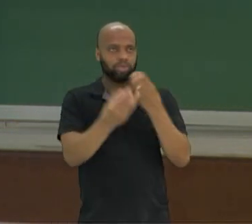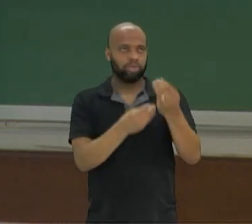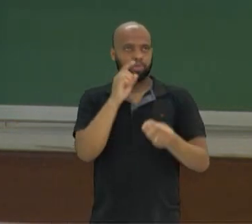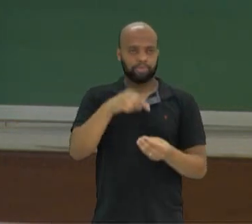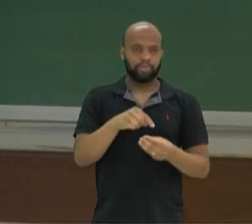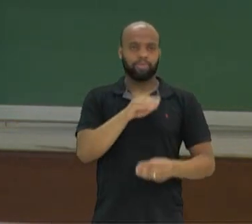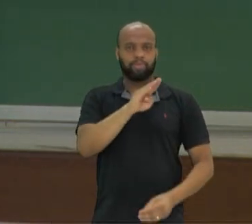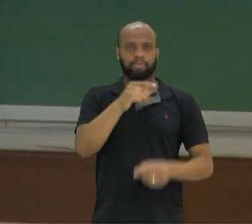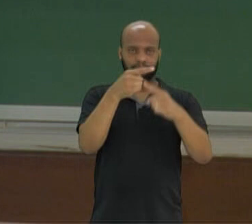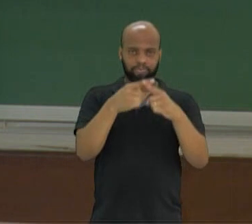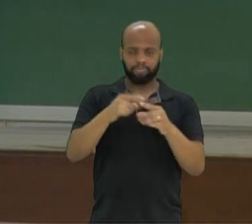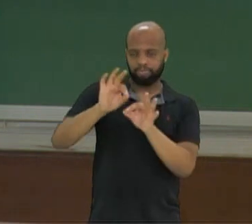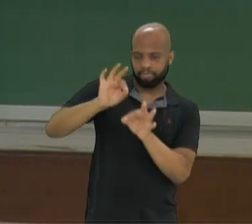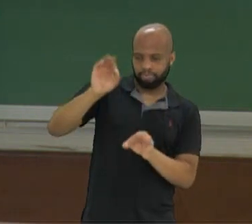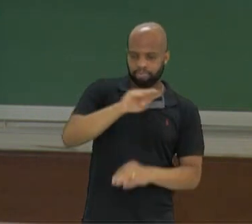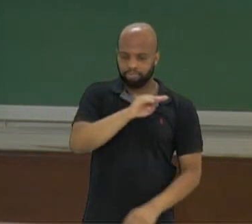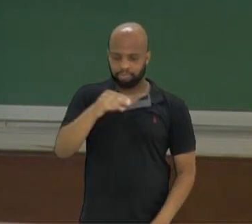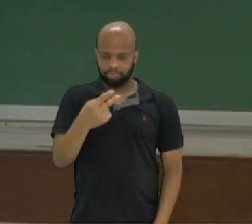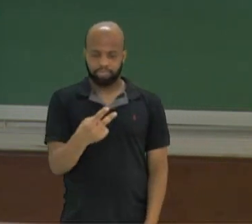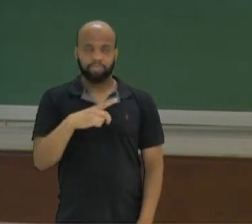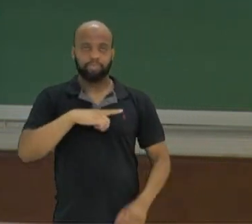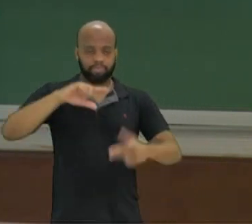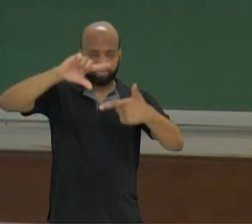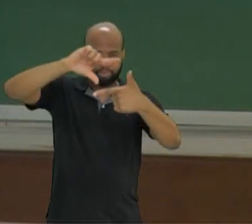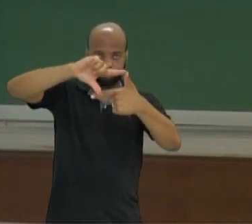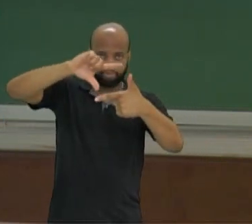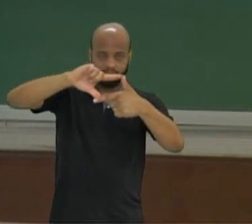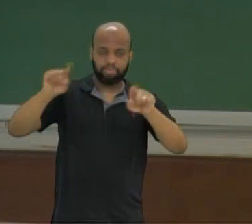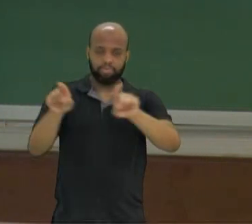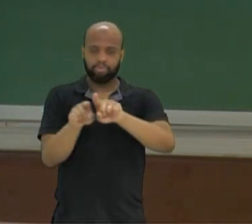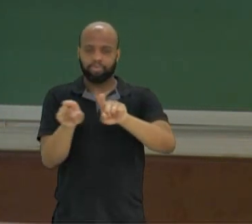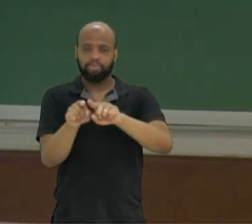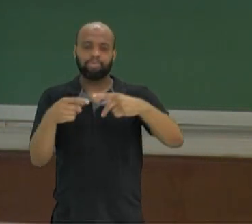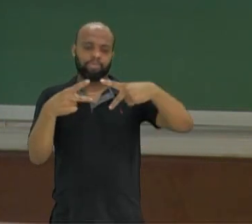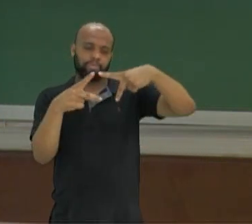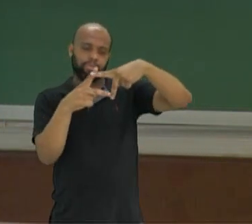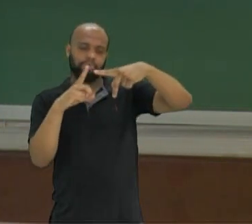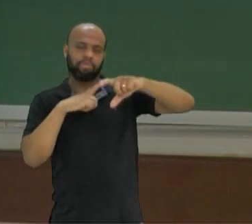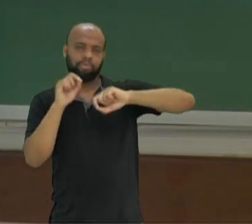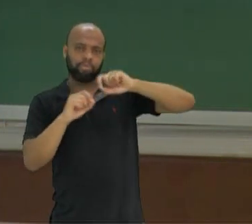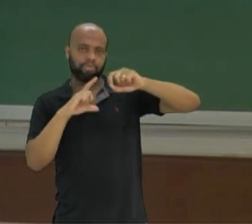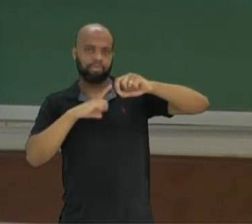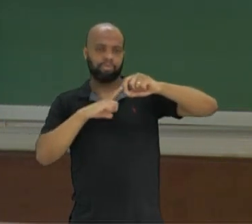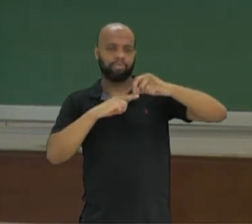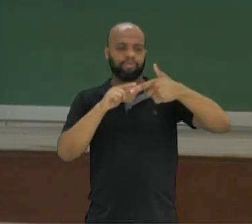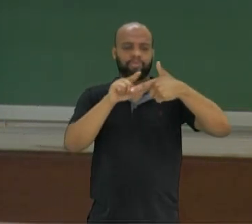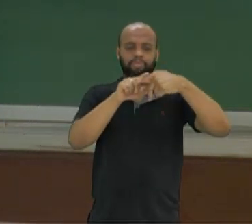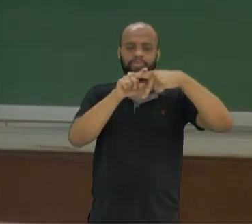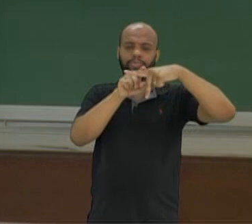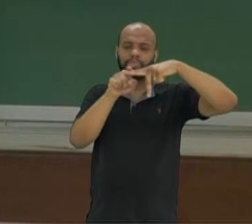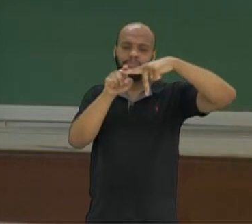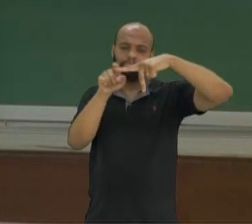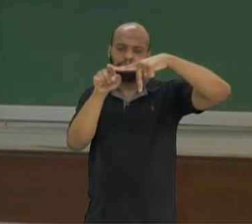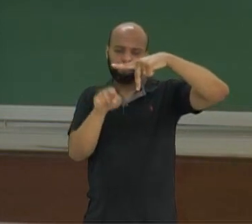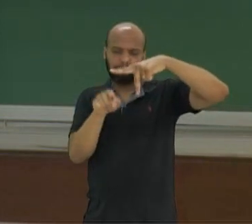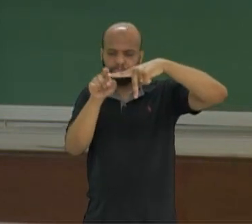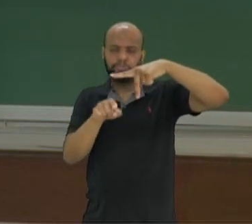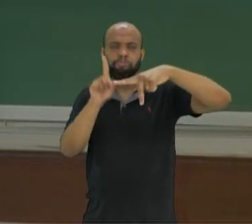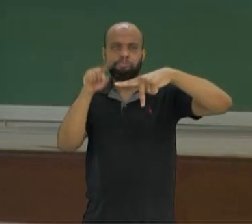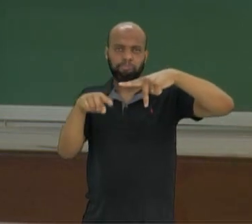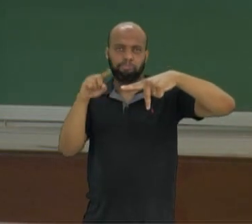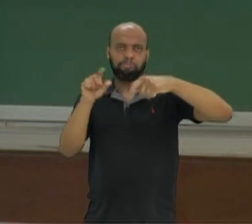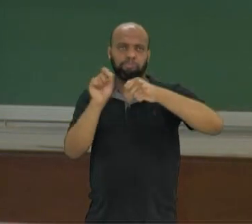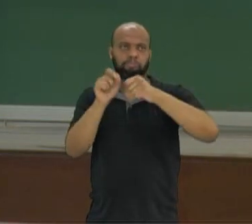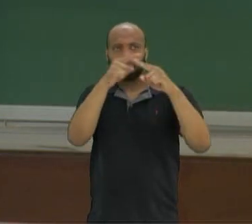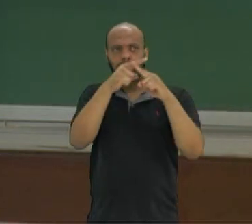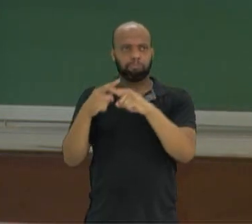altura dividido por 2. Do retângulo e do quadrado basta você multiplicar a base pela altura, ou lado vezes lado. Né? No caso do